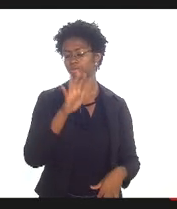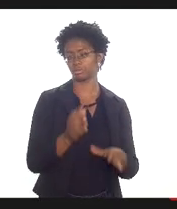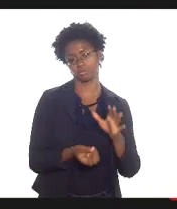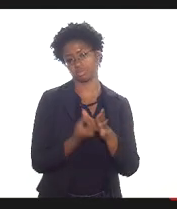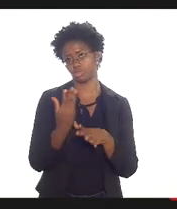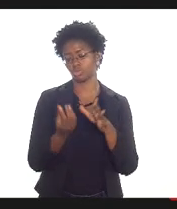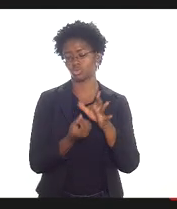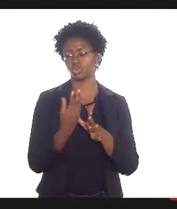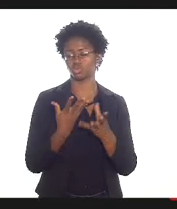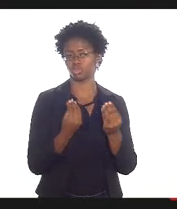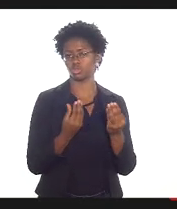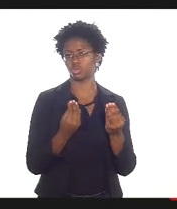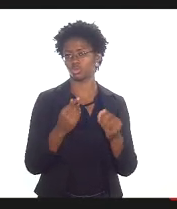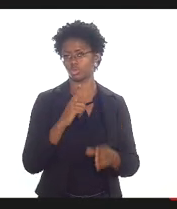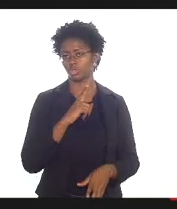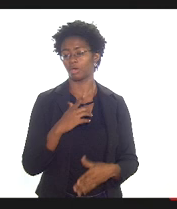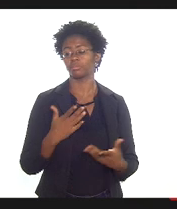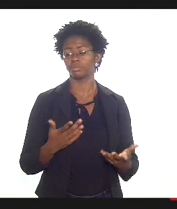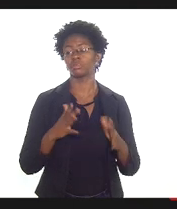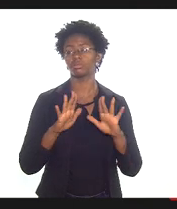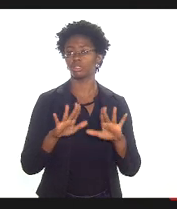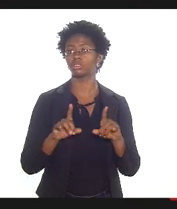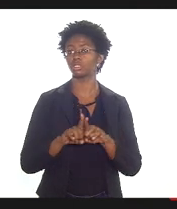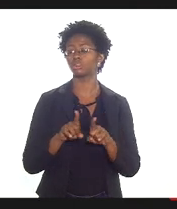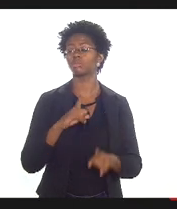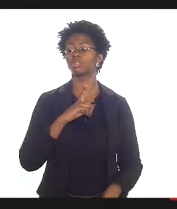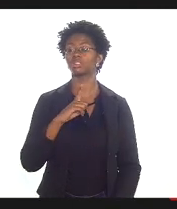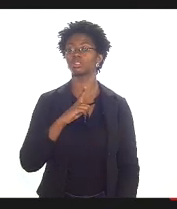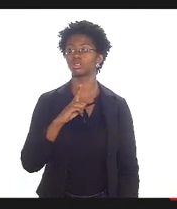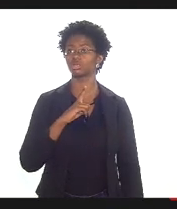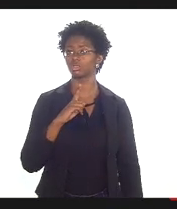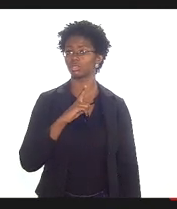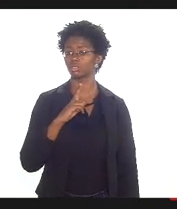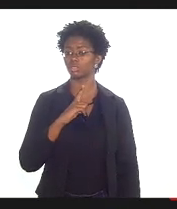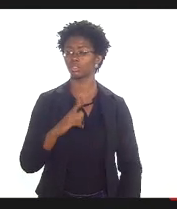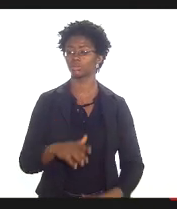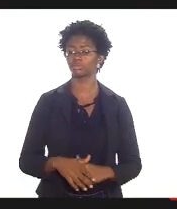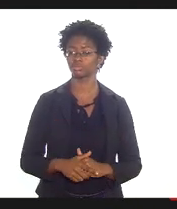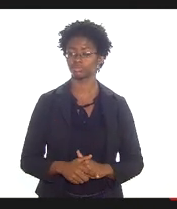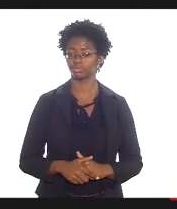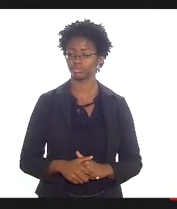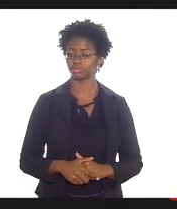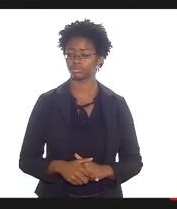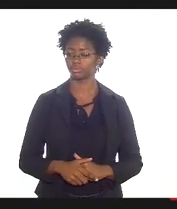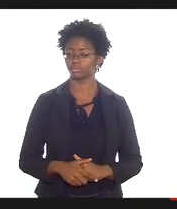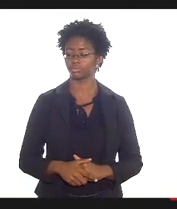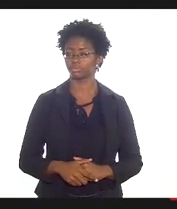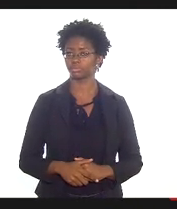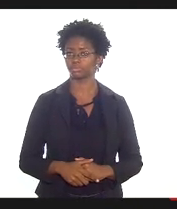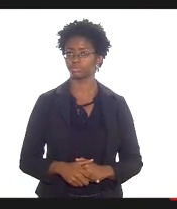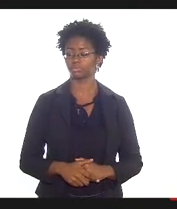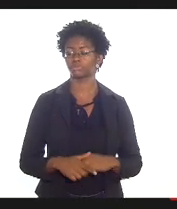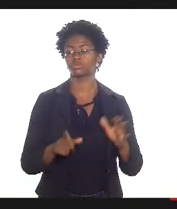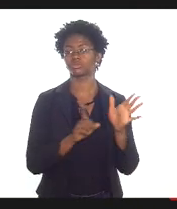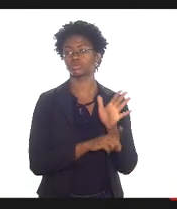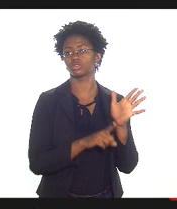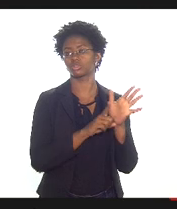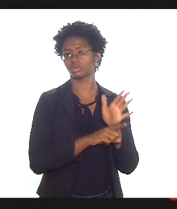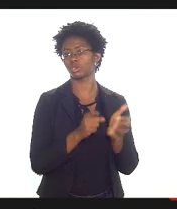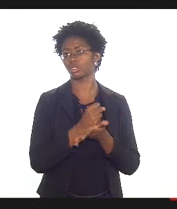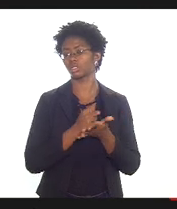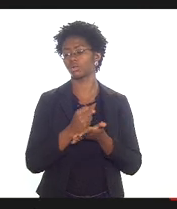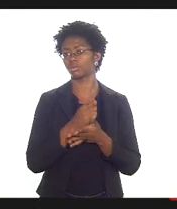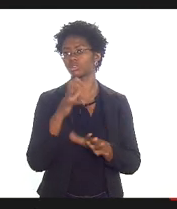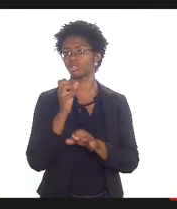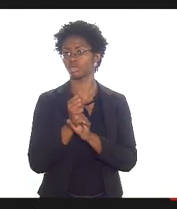muito, né, e que eles têm condições de deduções da base de cálculo e até